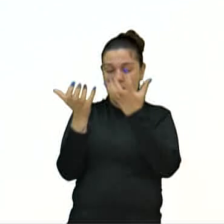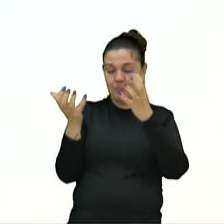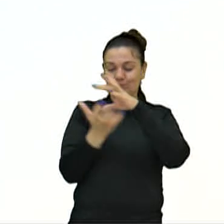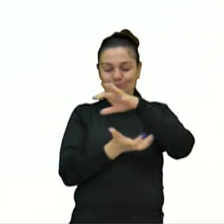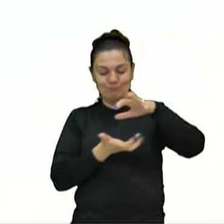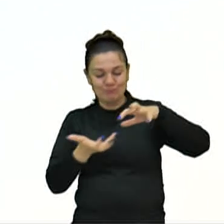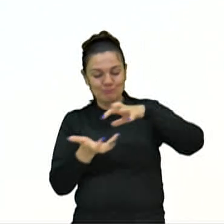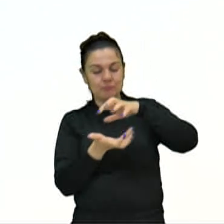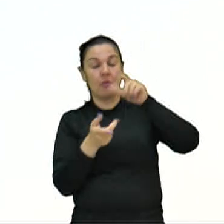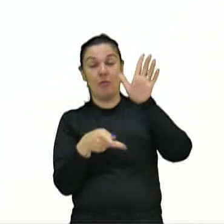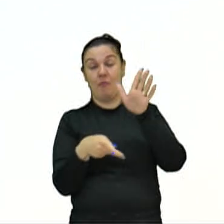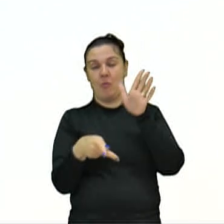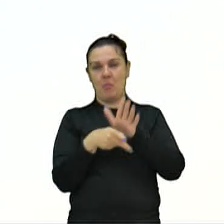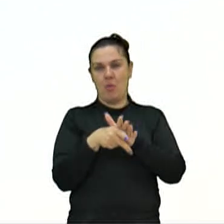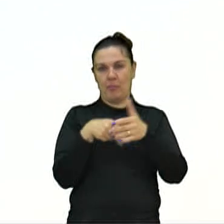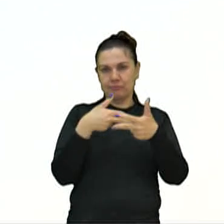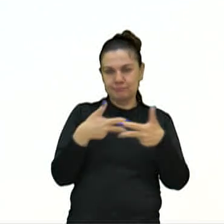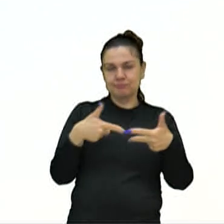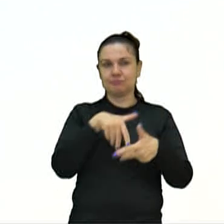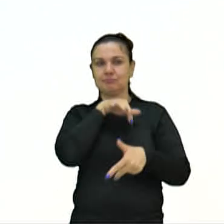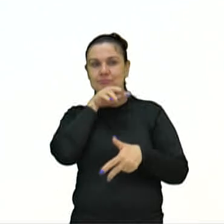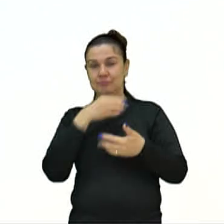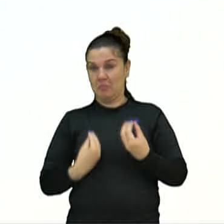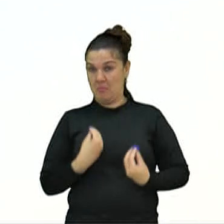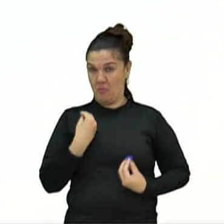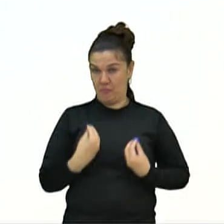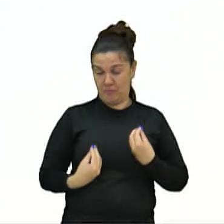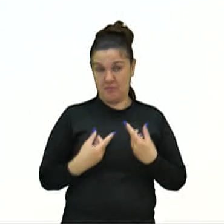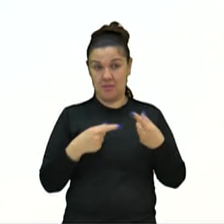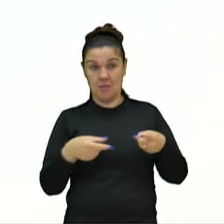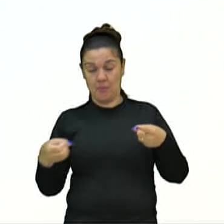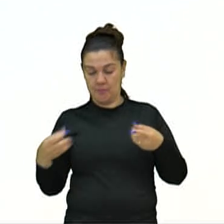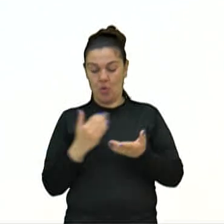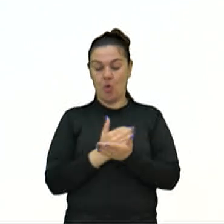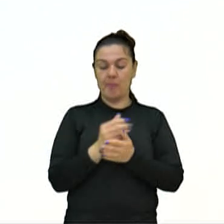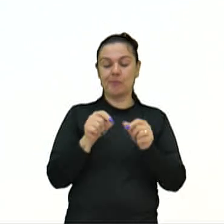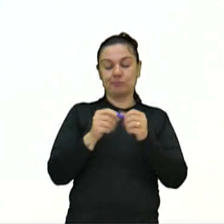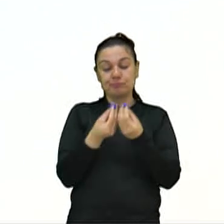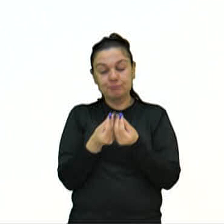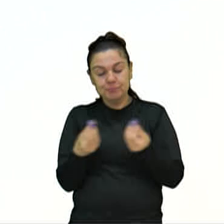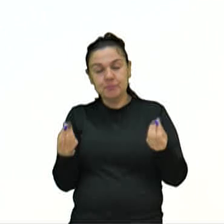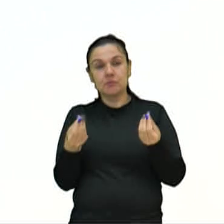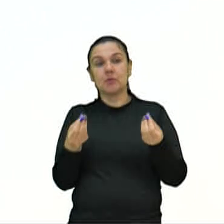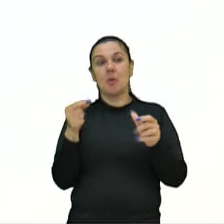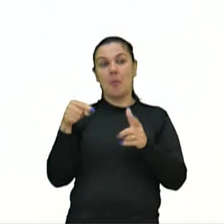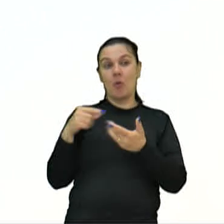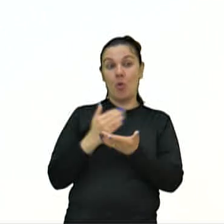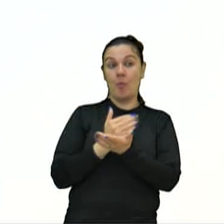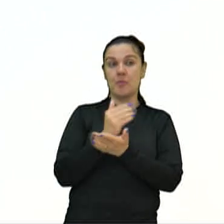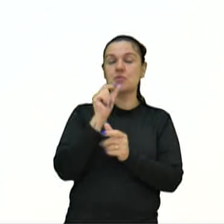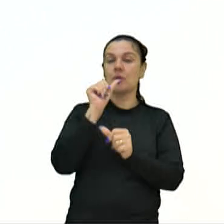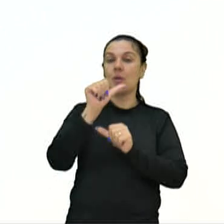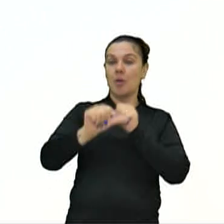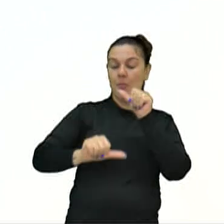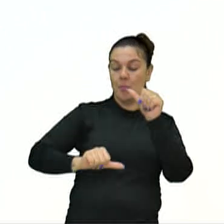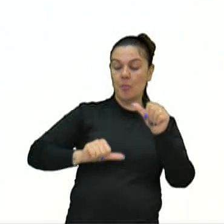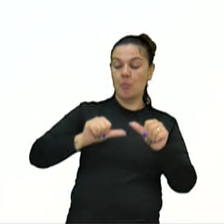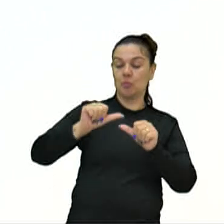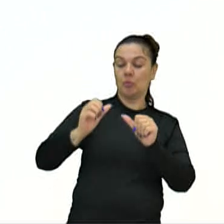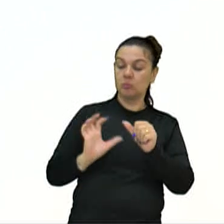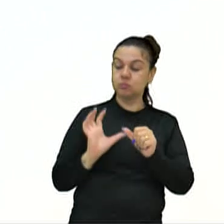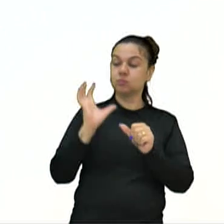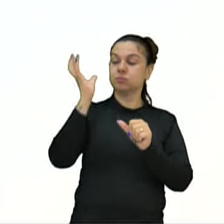própria atividade dos seres. Os organismos iniciais, ao realizarem a fermentação, determinaram uma grande alteração na atmosfera da